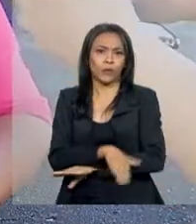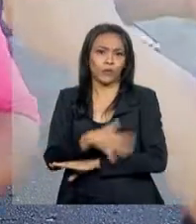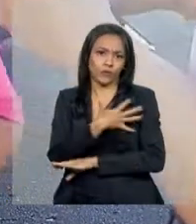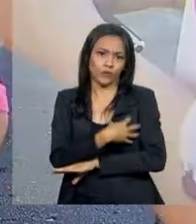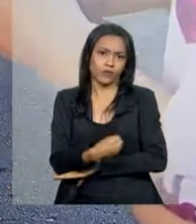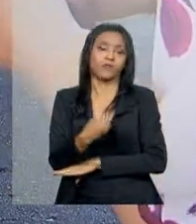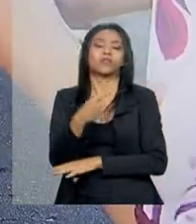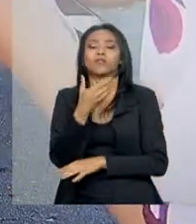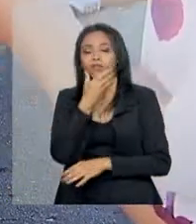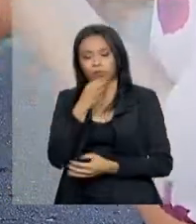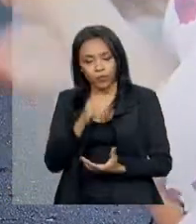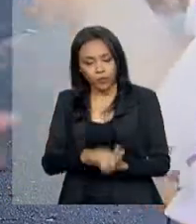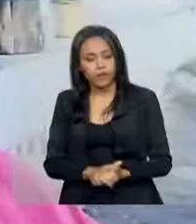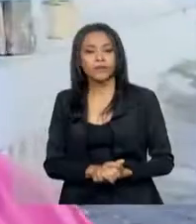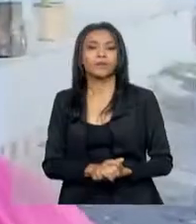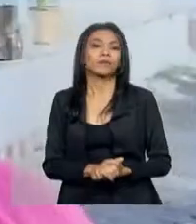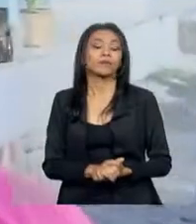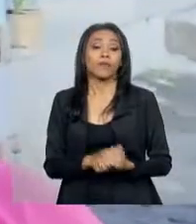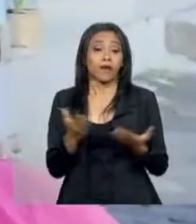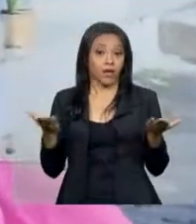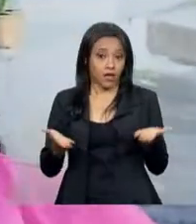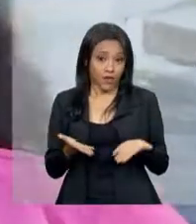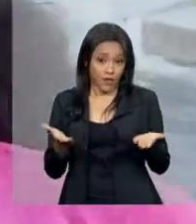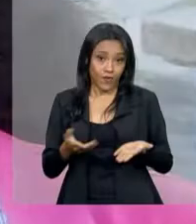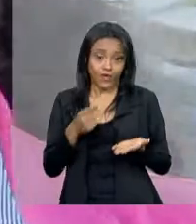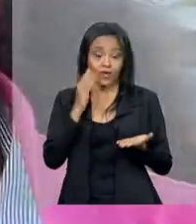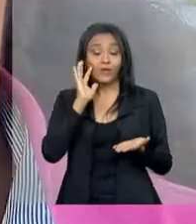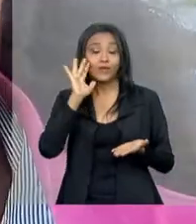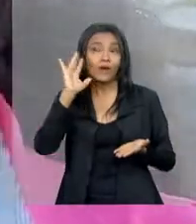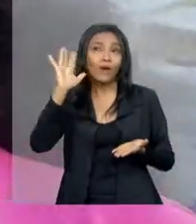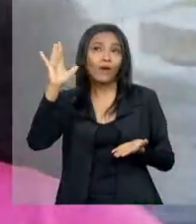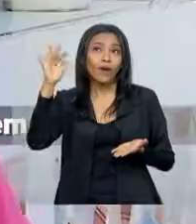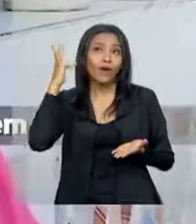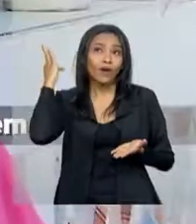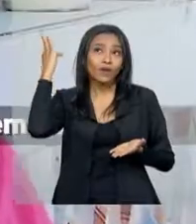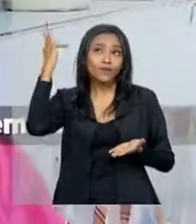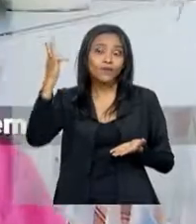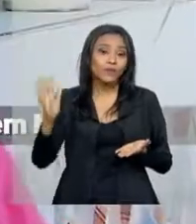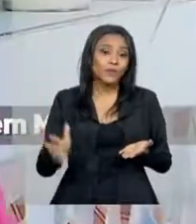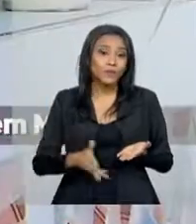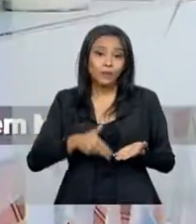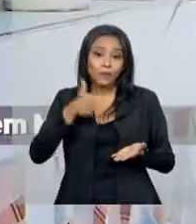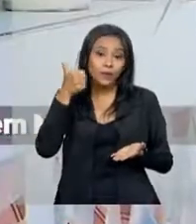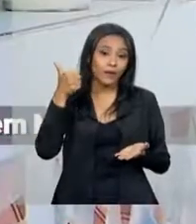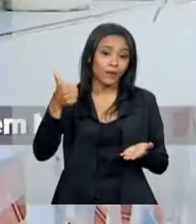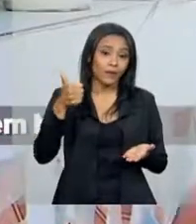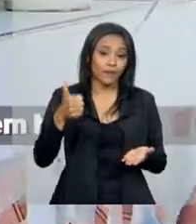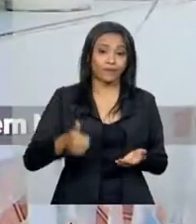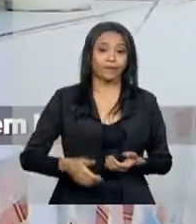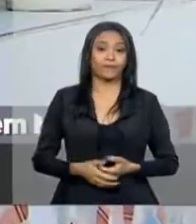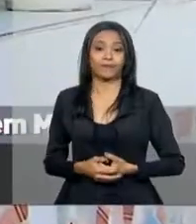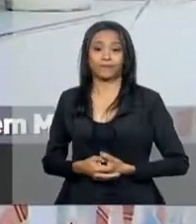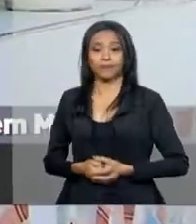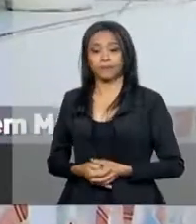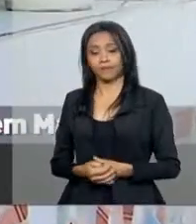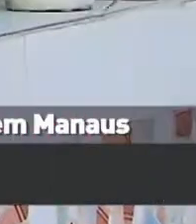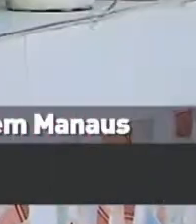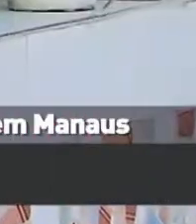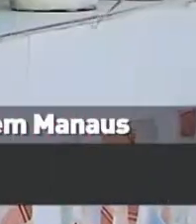e o marido em Boa Vista. Agora sonha com um futuro melhor. E ha sido espectacular. O trato é